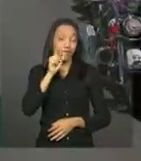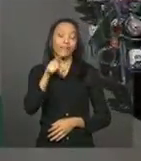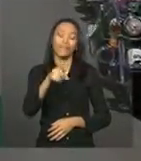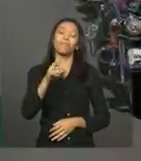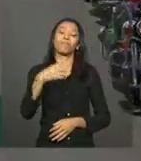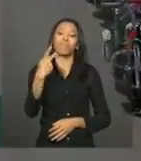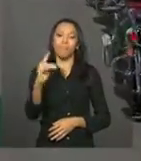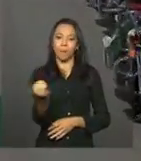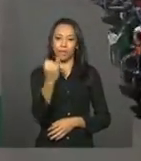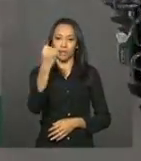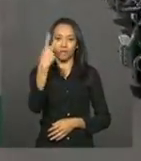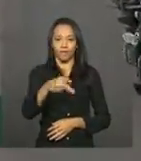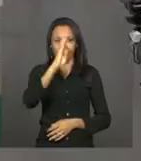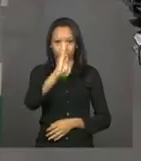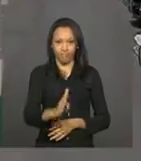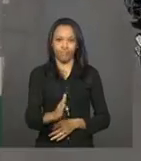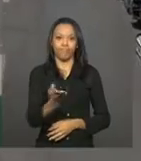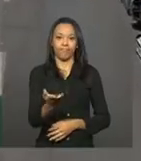da nação.